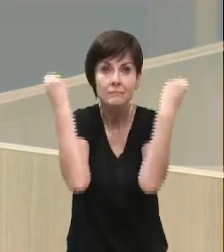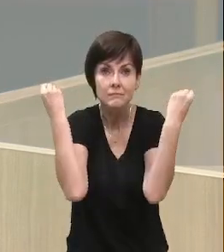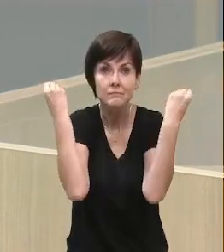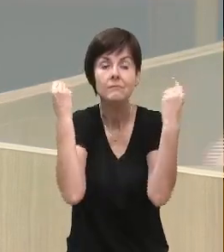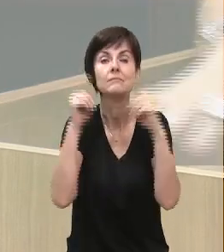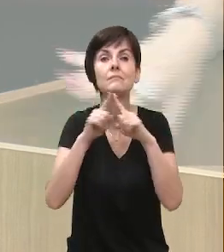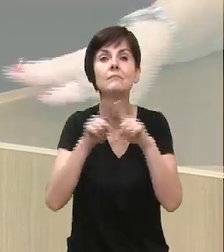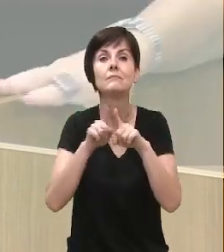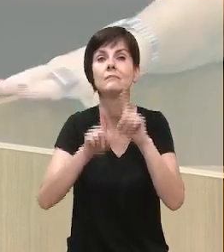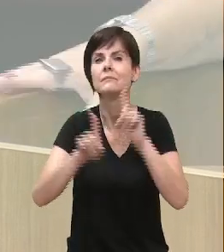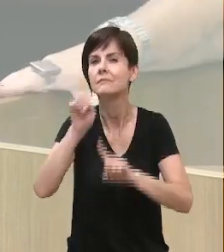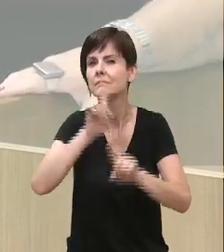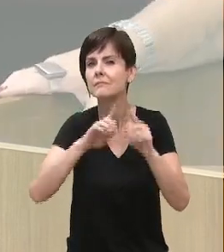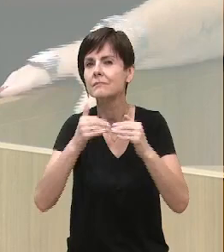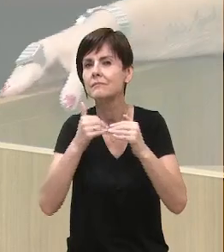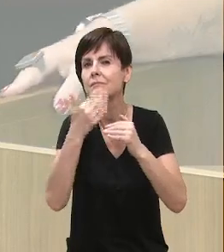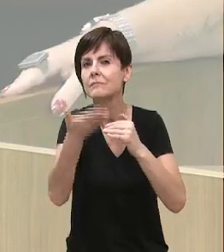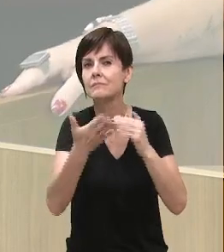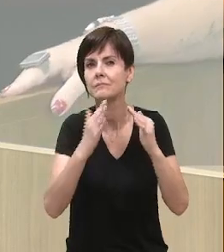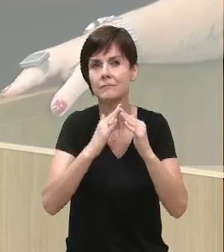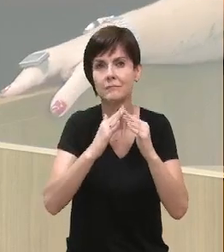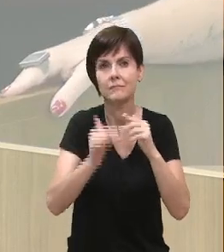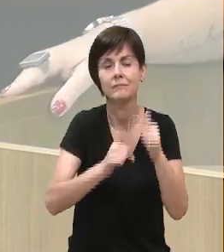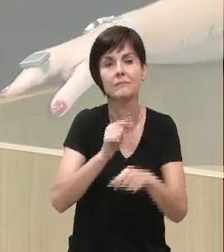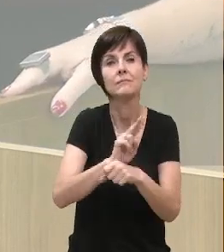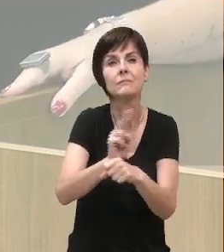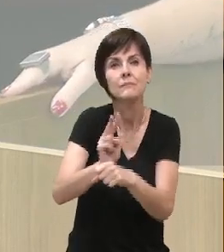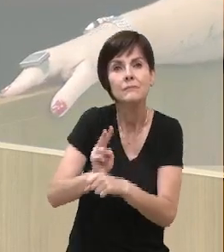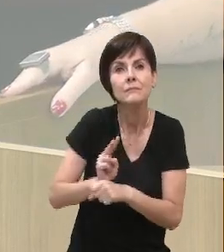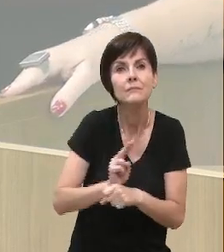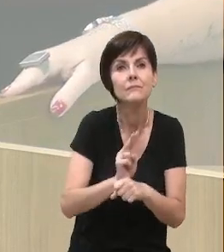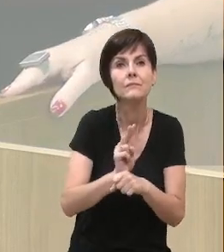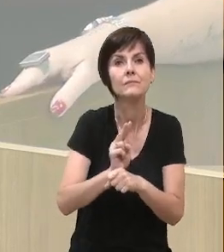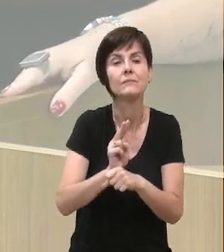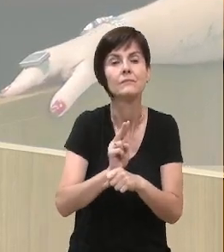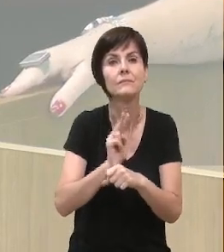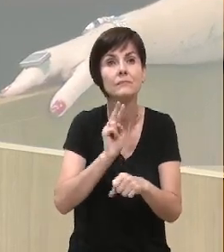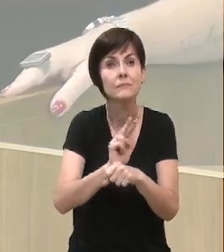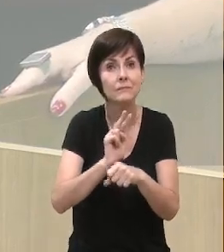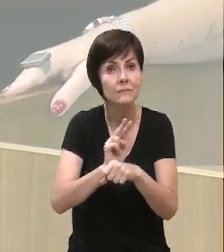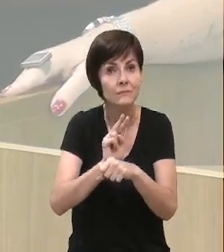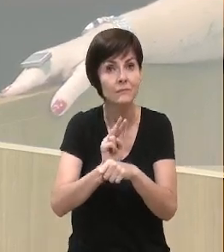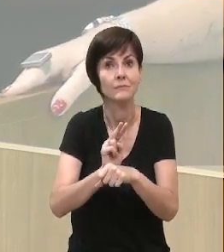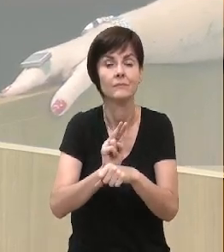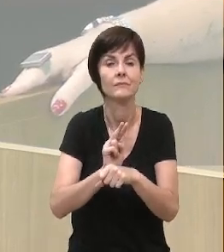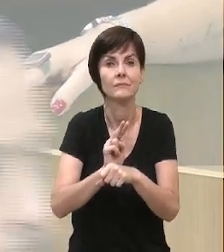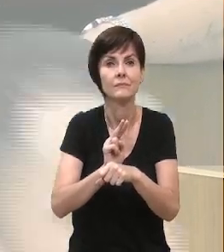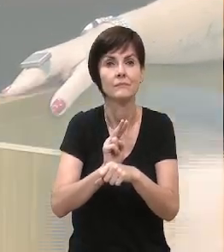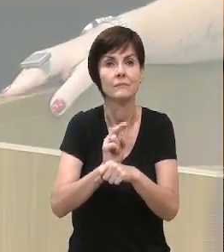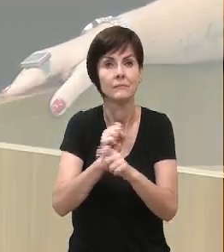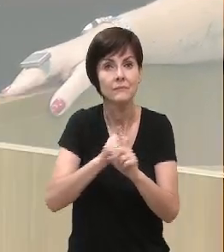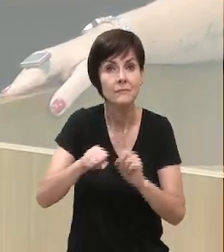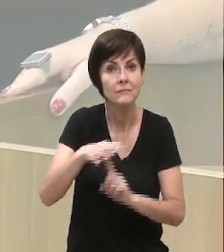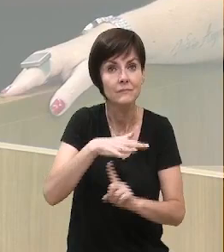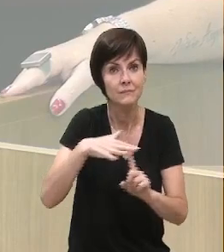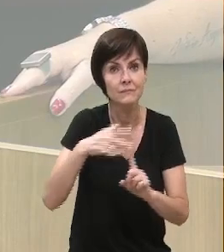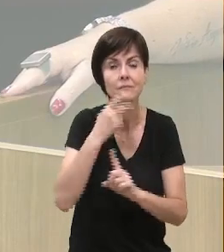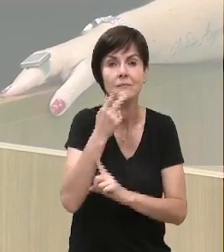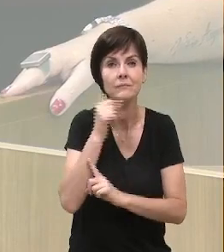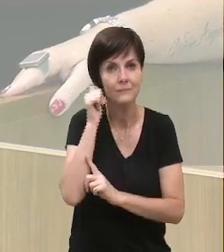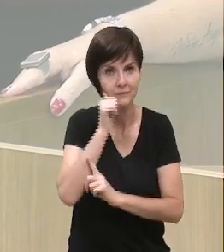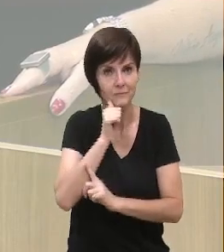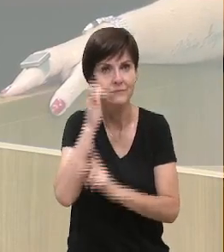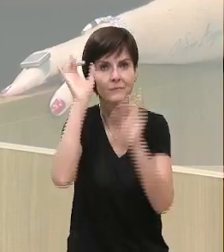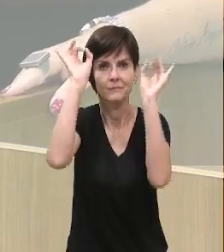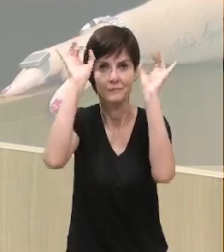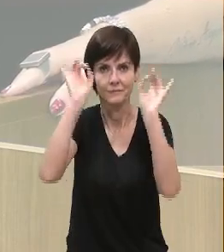casa. Aquele trabalho do cuidado que, embora a sociedade diga, e